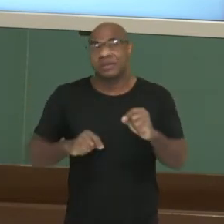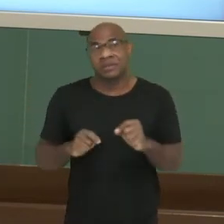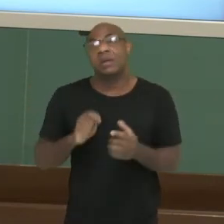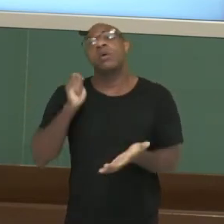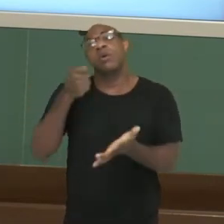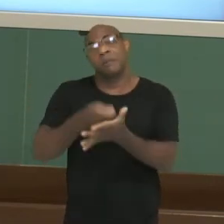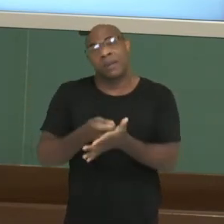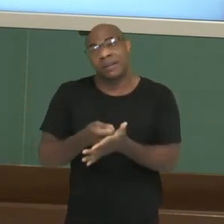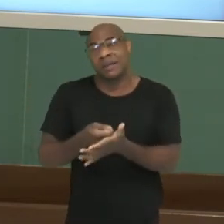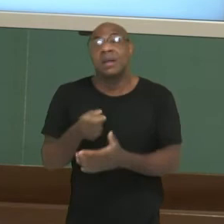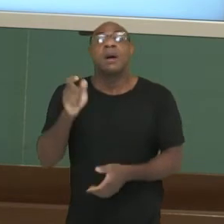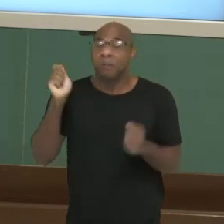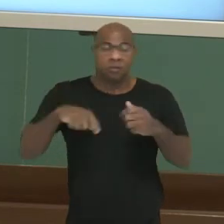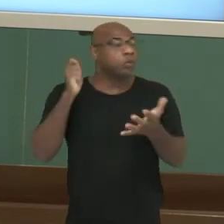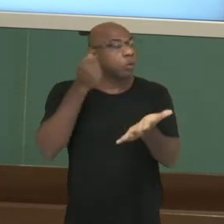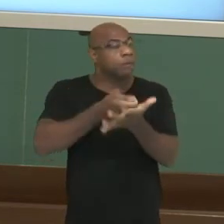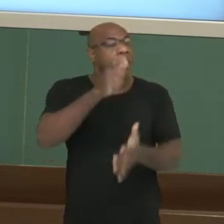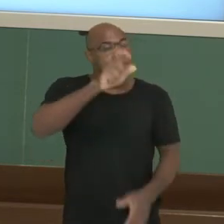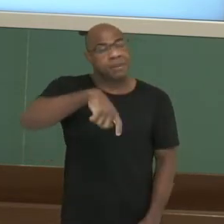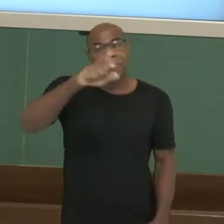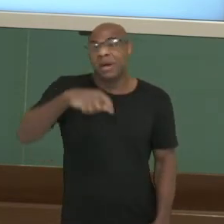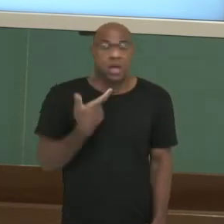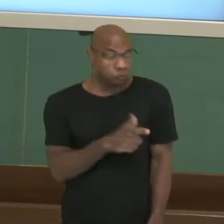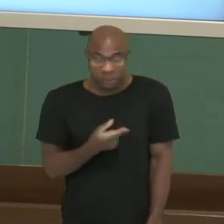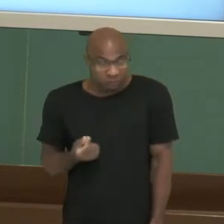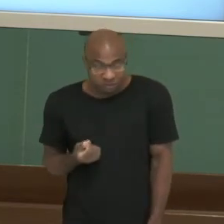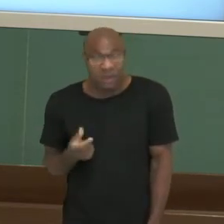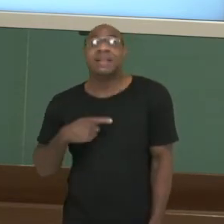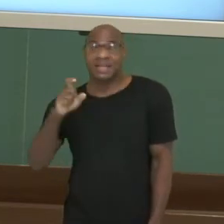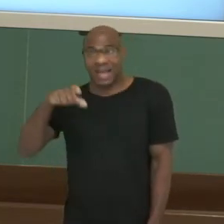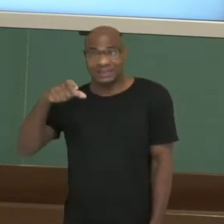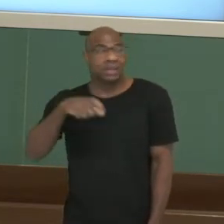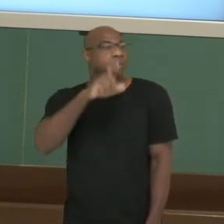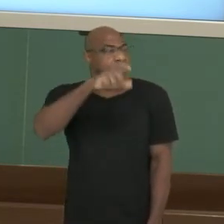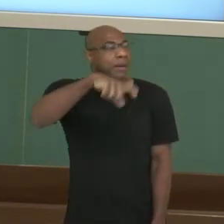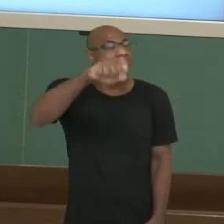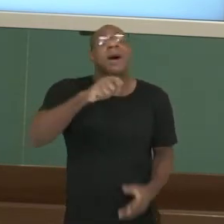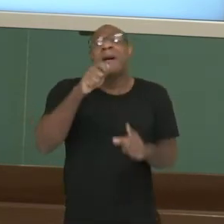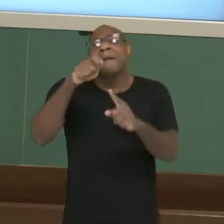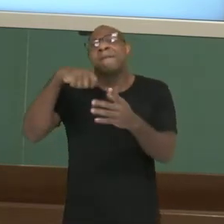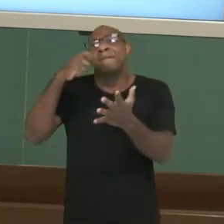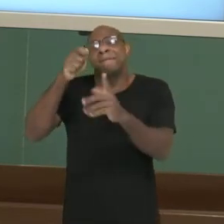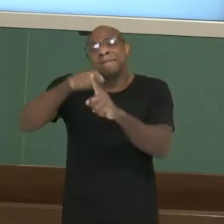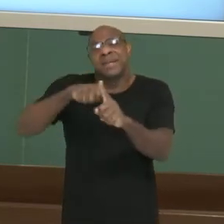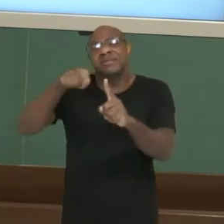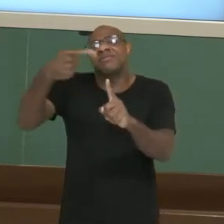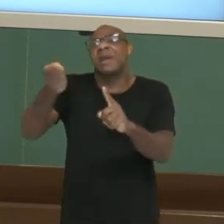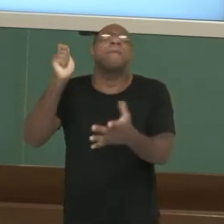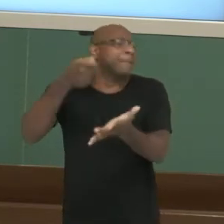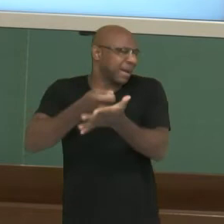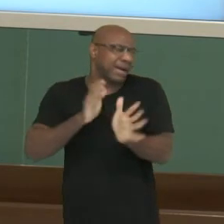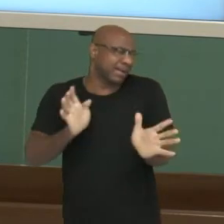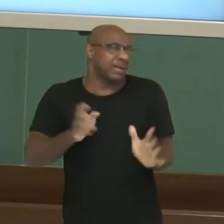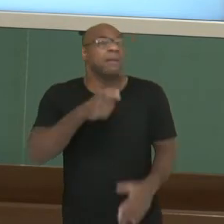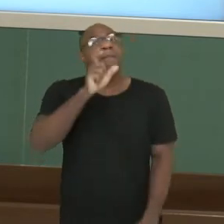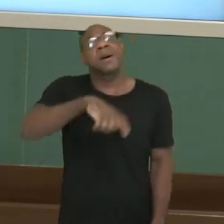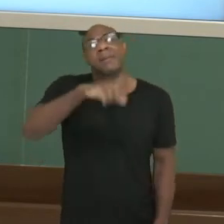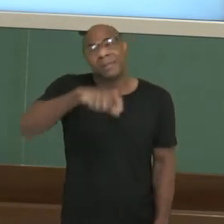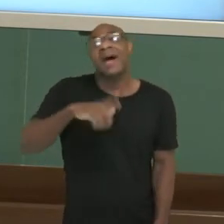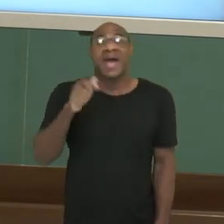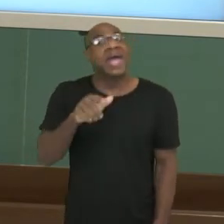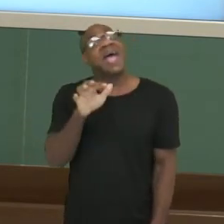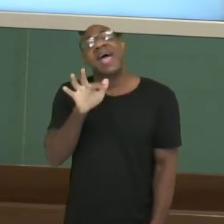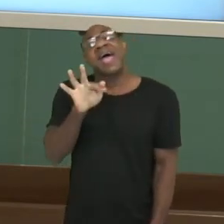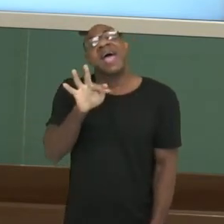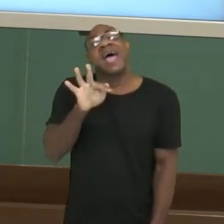possua dinheiro. Então, assim, não ache que o cartão é dinheiro. O cartão não é dinheiro. Quando você compra no cartão, você está comprando meio que fiado,